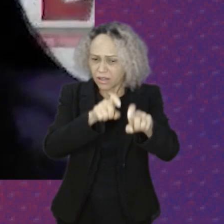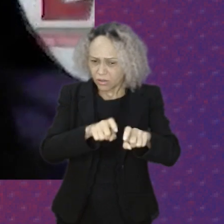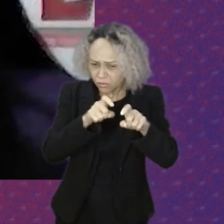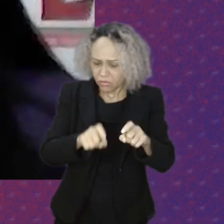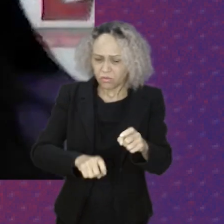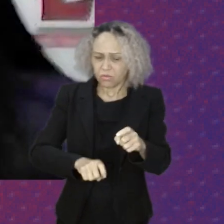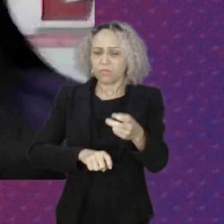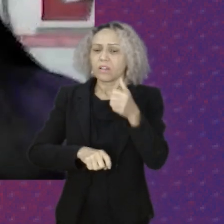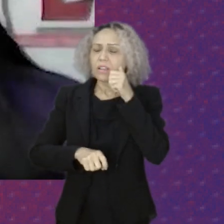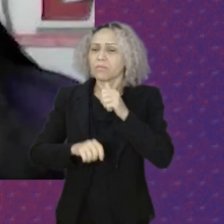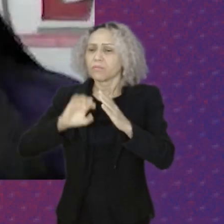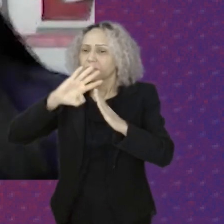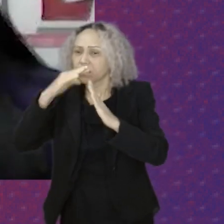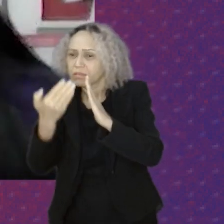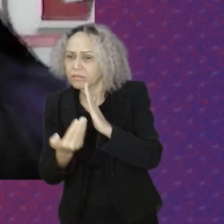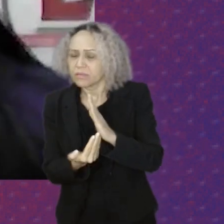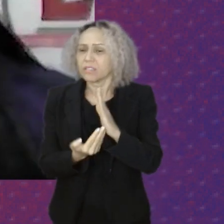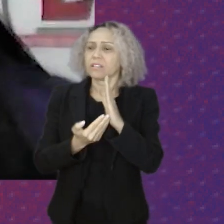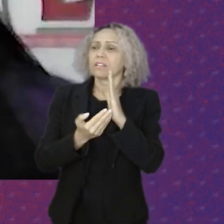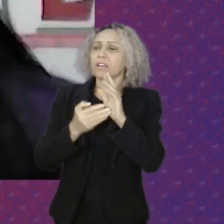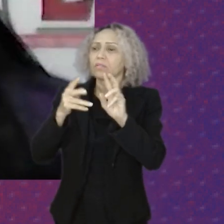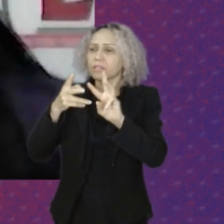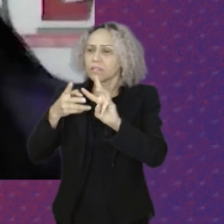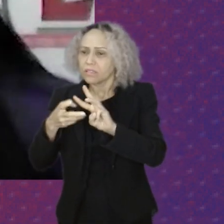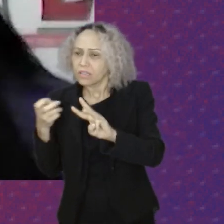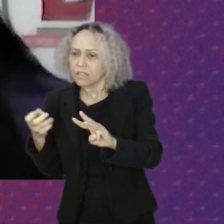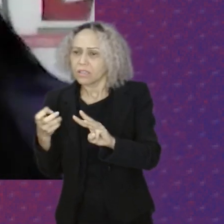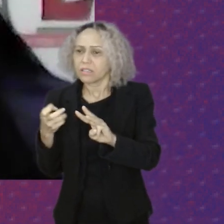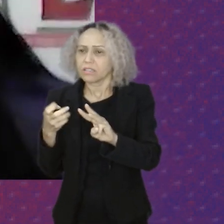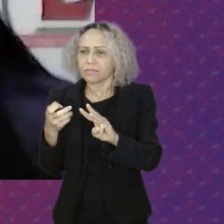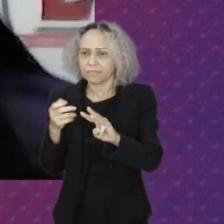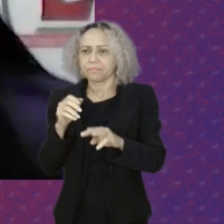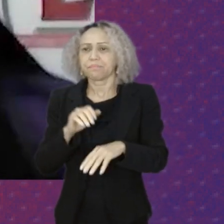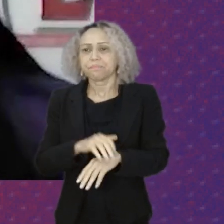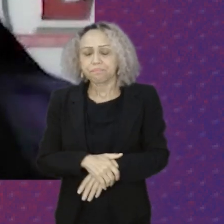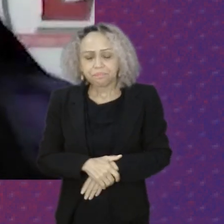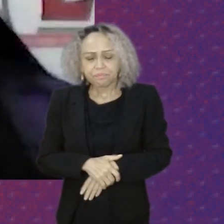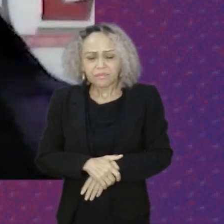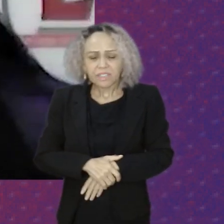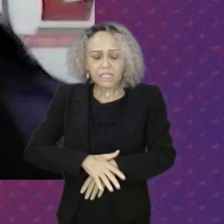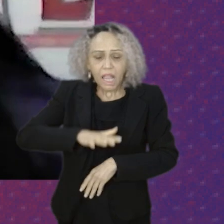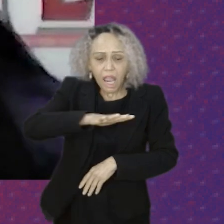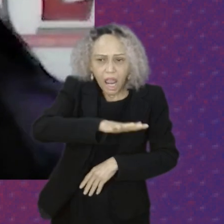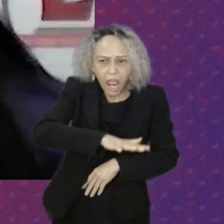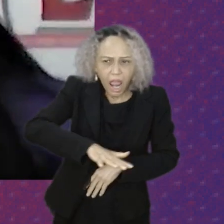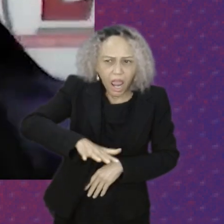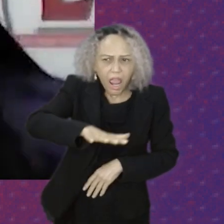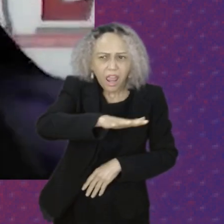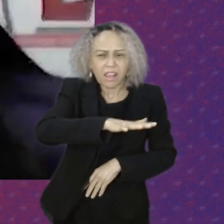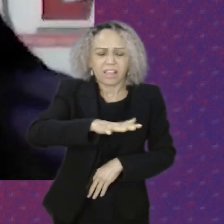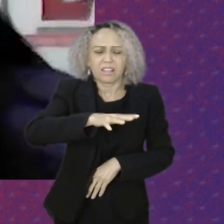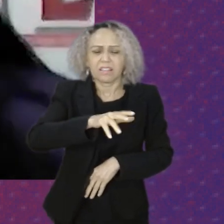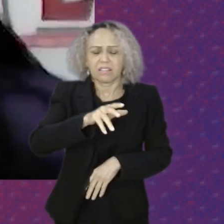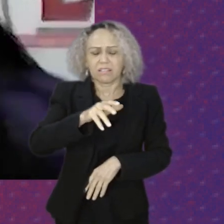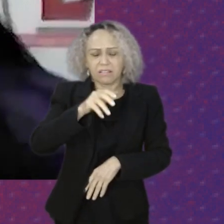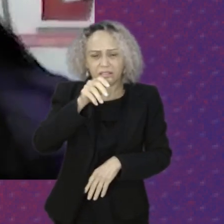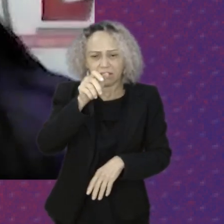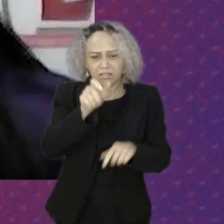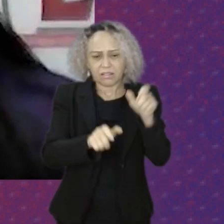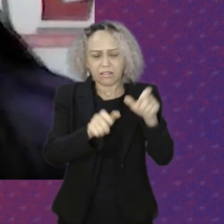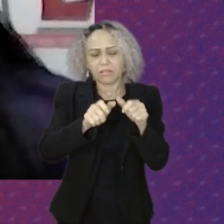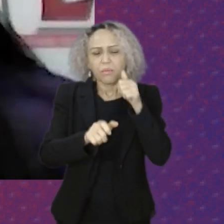nos indígenas, e esse público que tem a dificuldade do